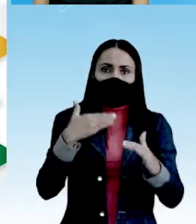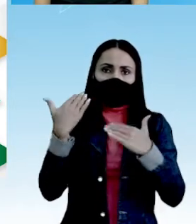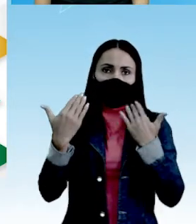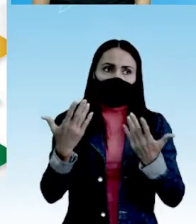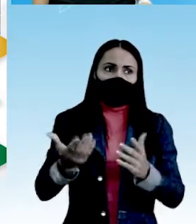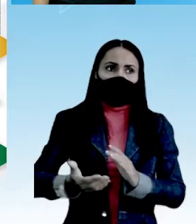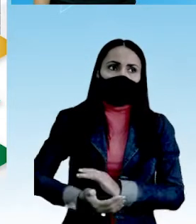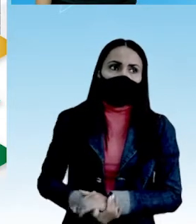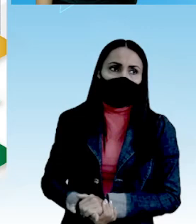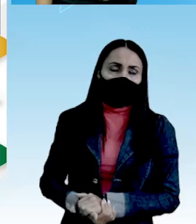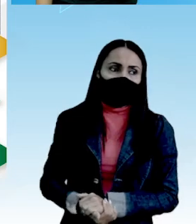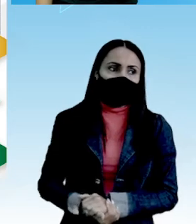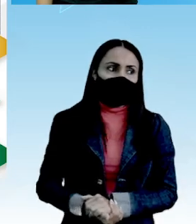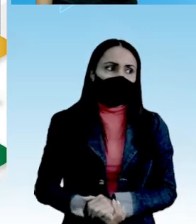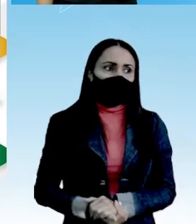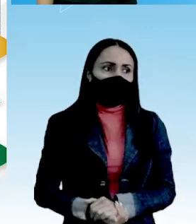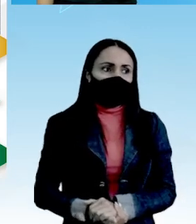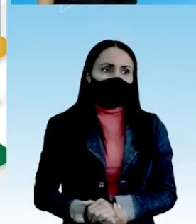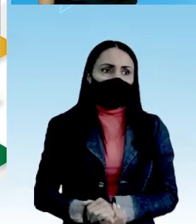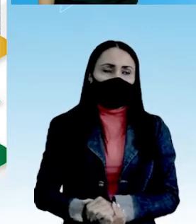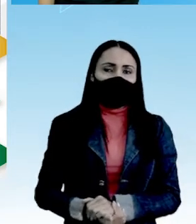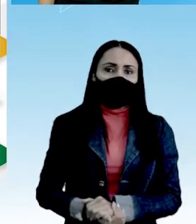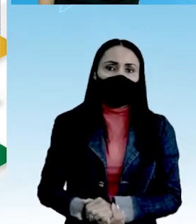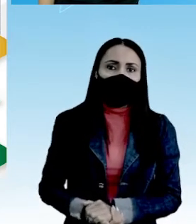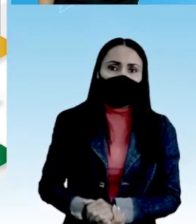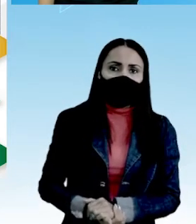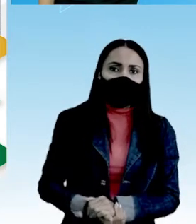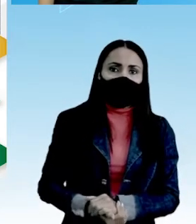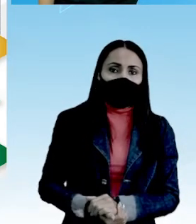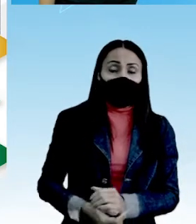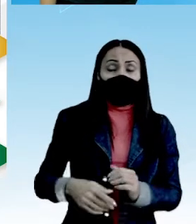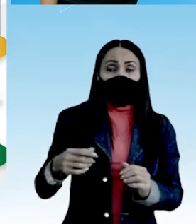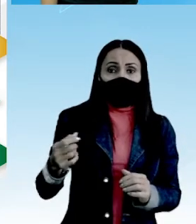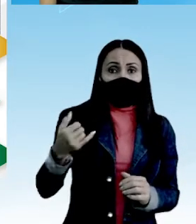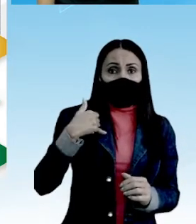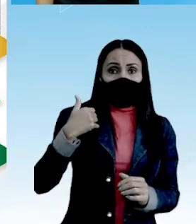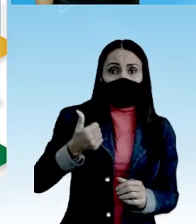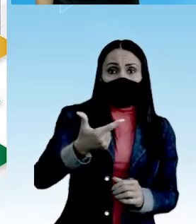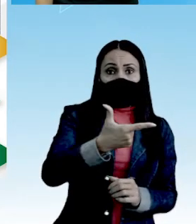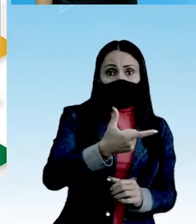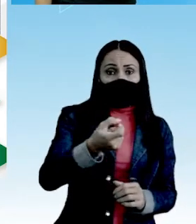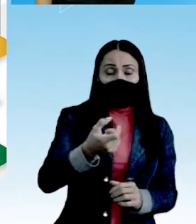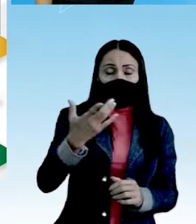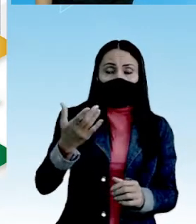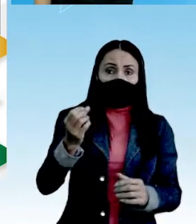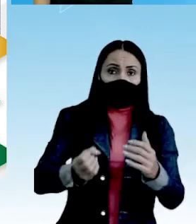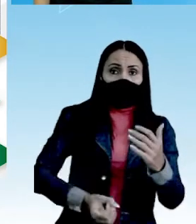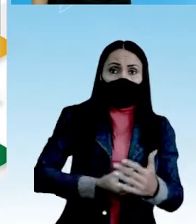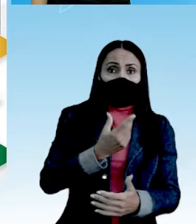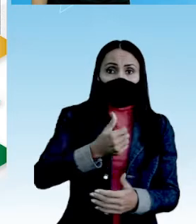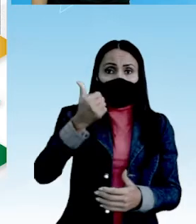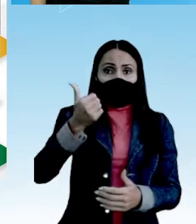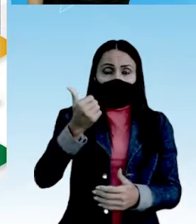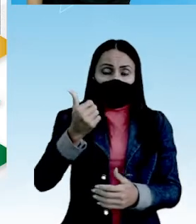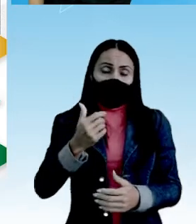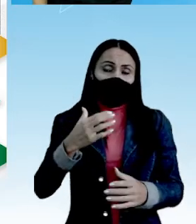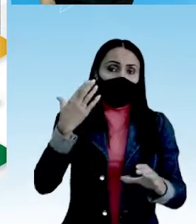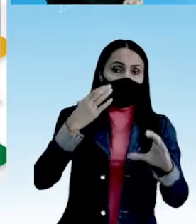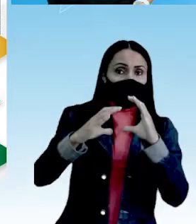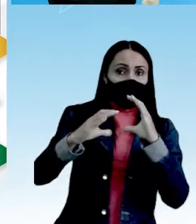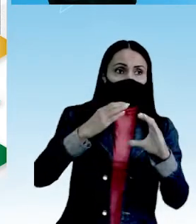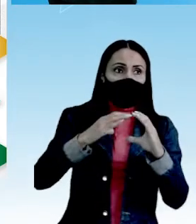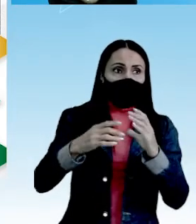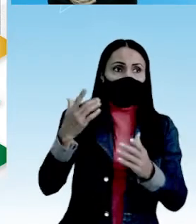idade. Amy lançou seu primeiro álbum aos 20 anos, que chamava Frank, em 2003. As músicas desse disco